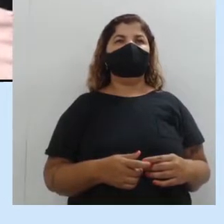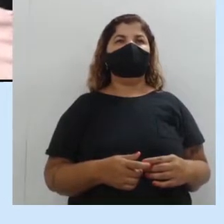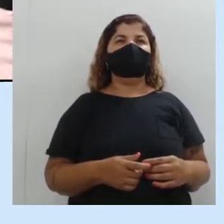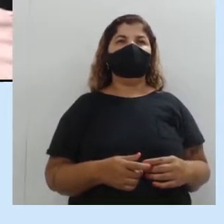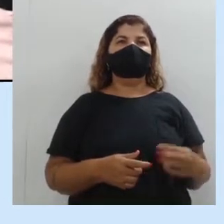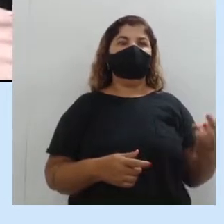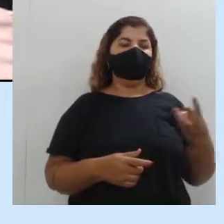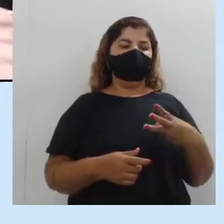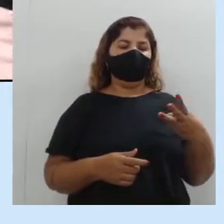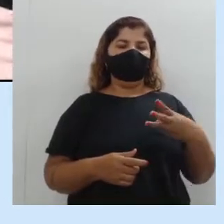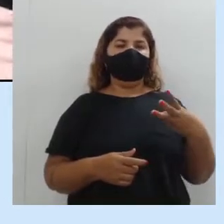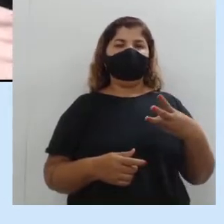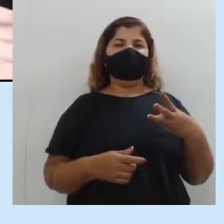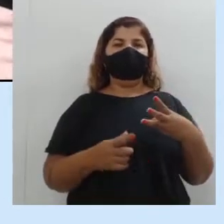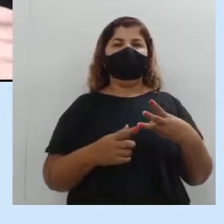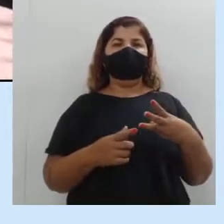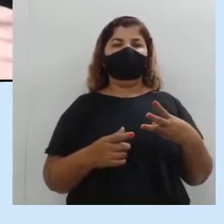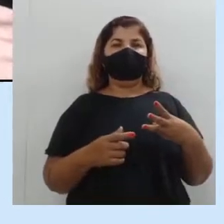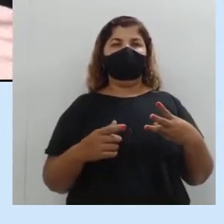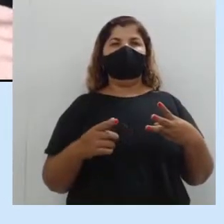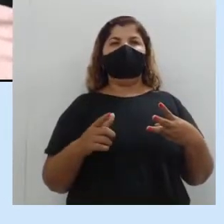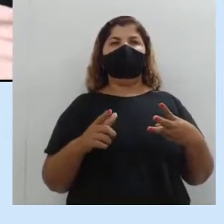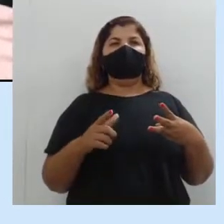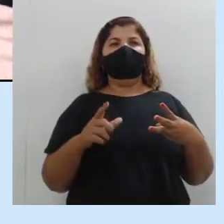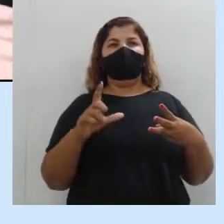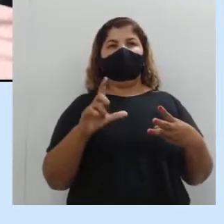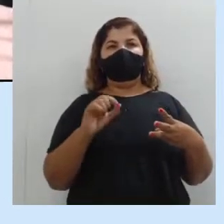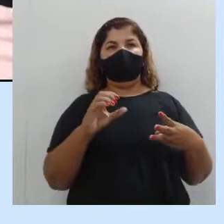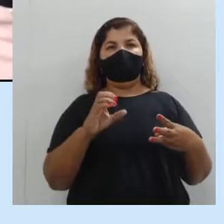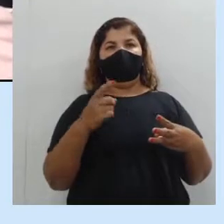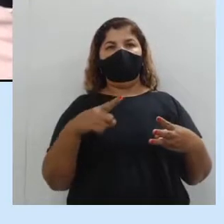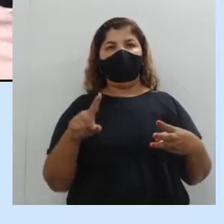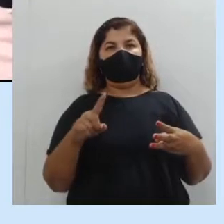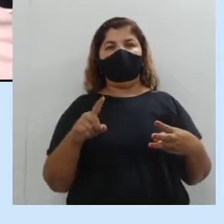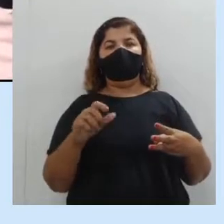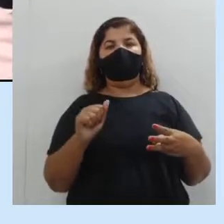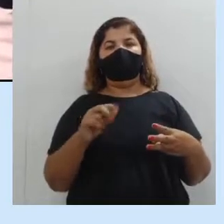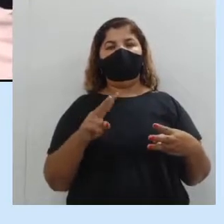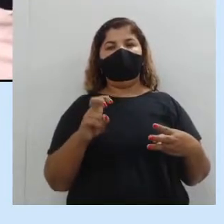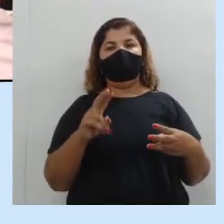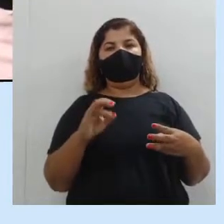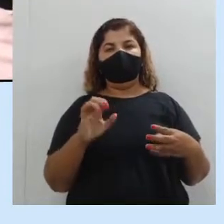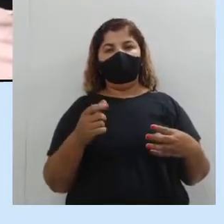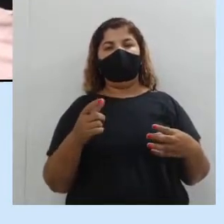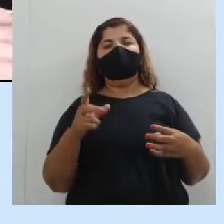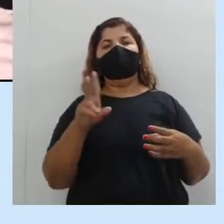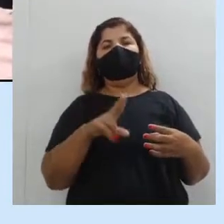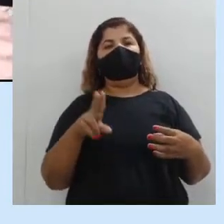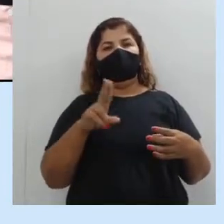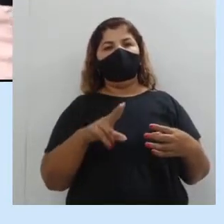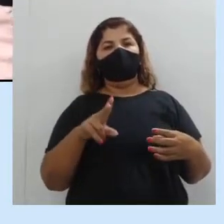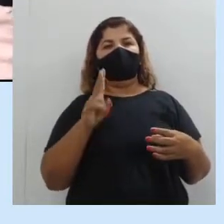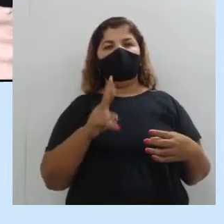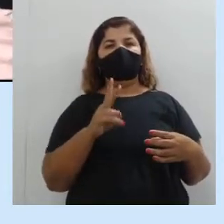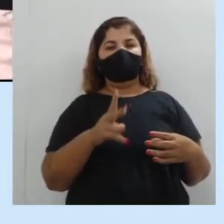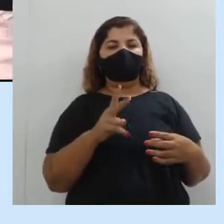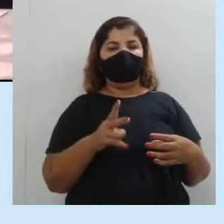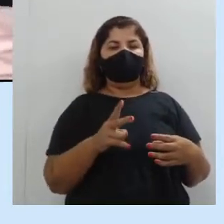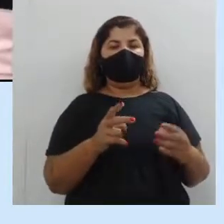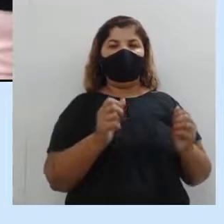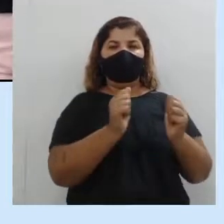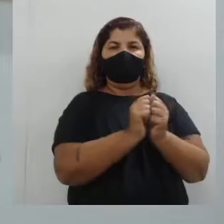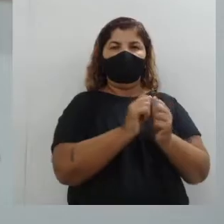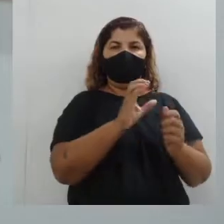Terceira afirmação. As locuções adverbiais são, em sua maioria, iniciadas por uma conjunção